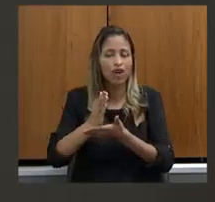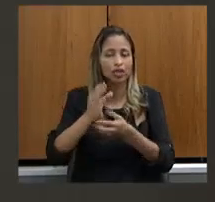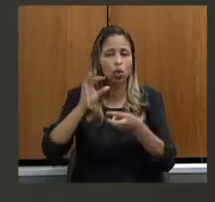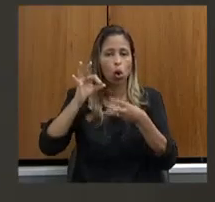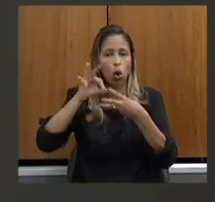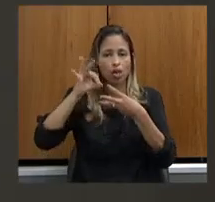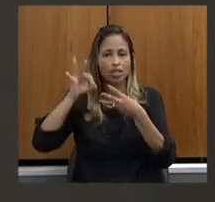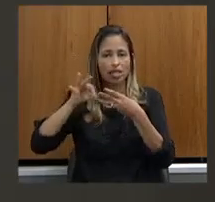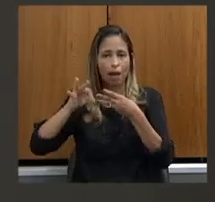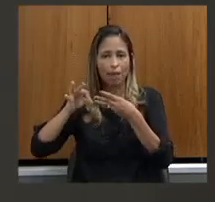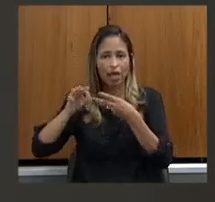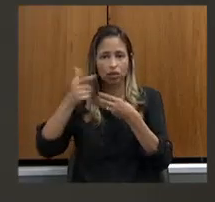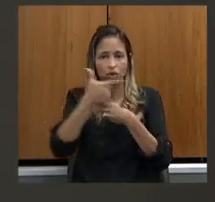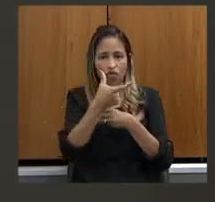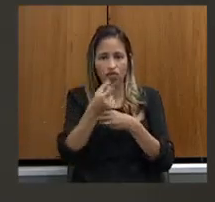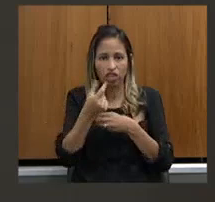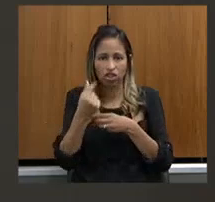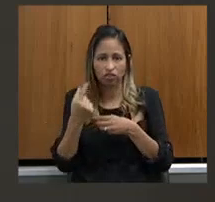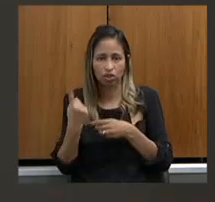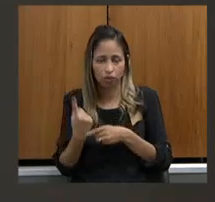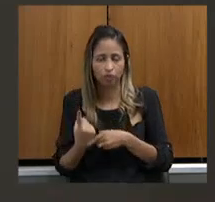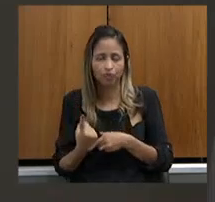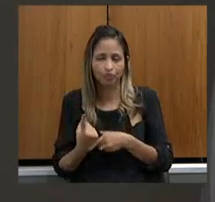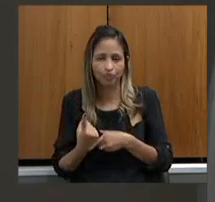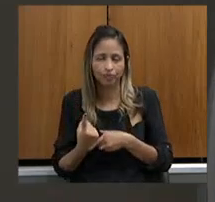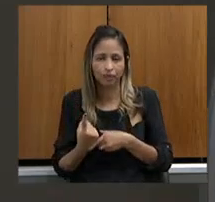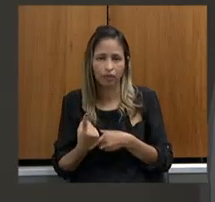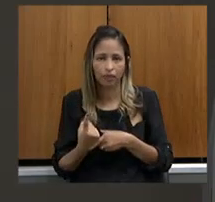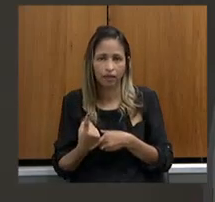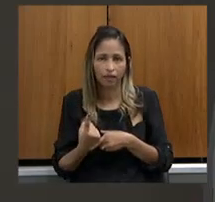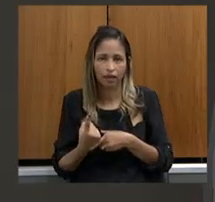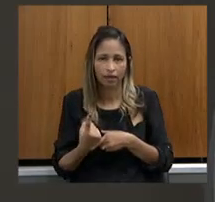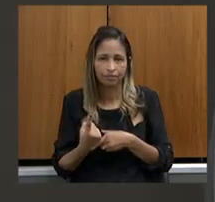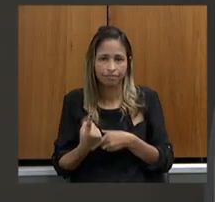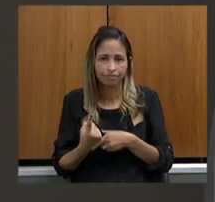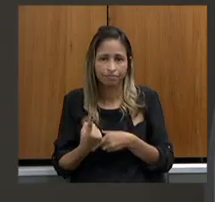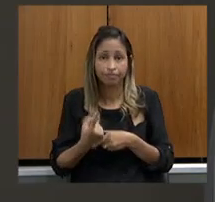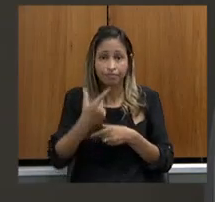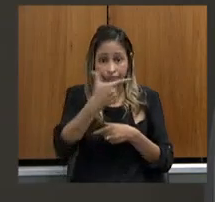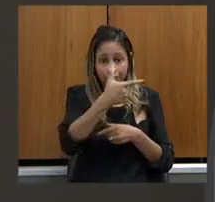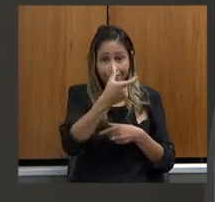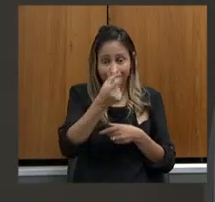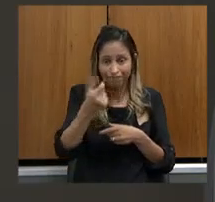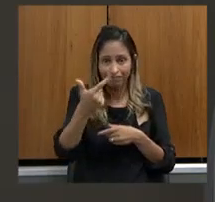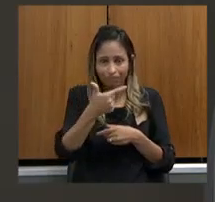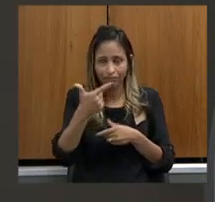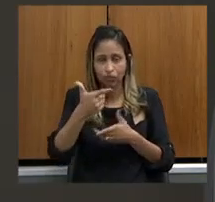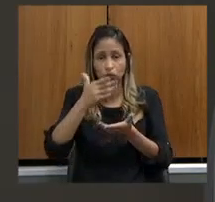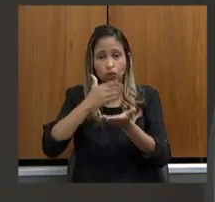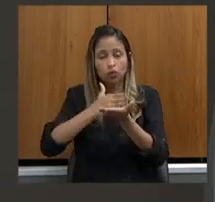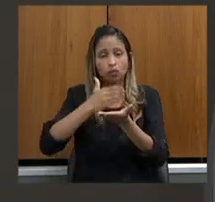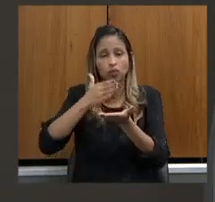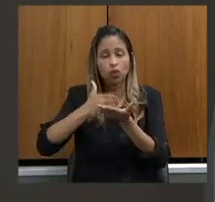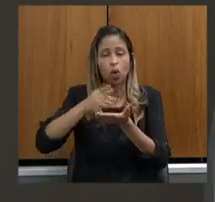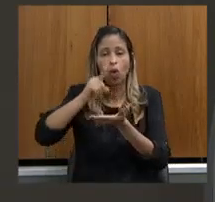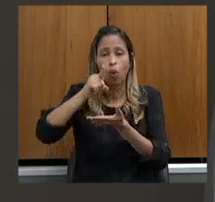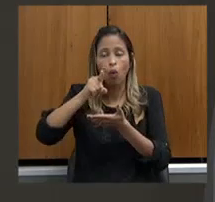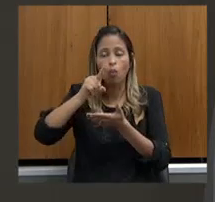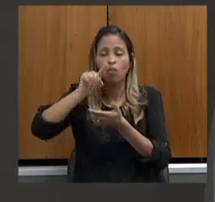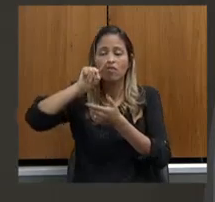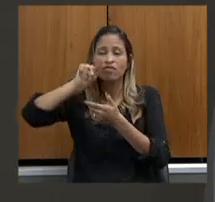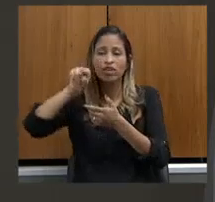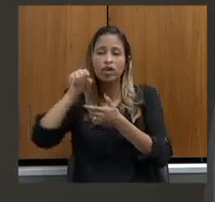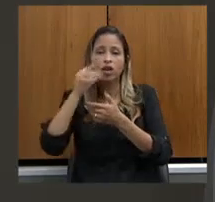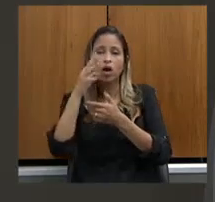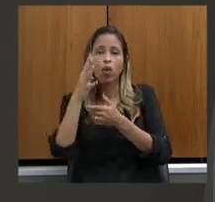fiscal de 2021 no primeiro quadrimestre de 2022 outra parcela de 1,4 bilhão foi